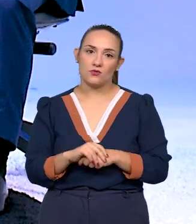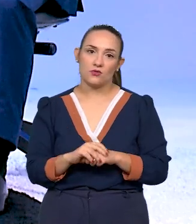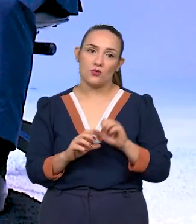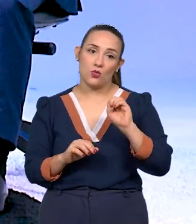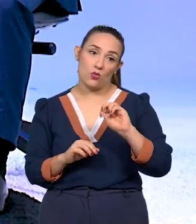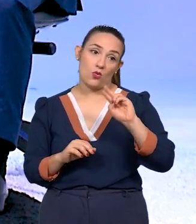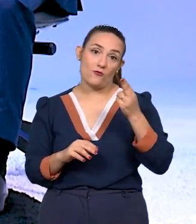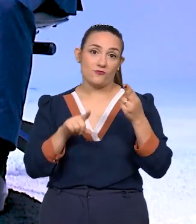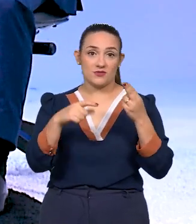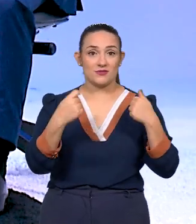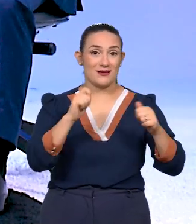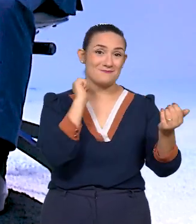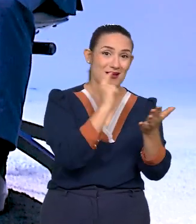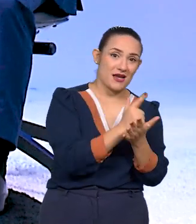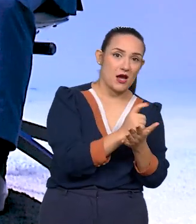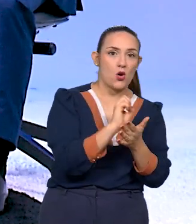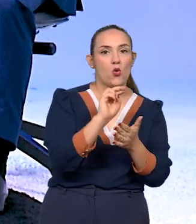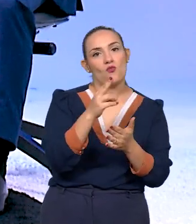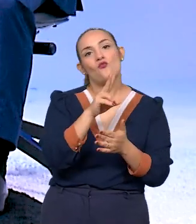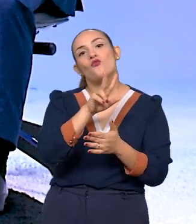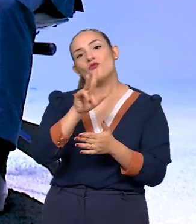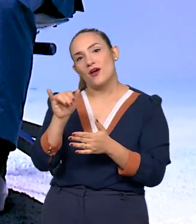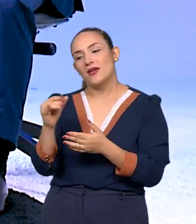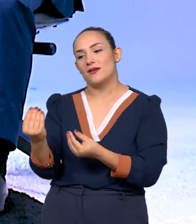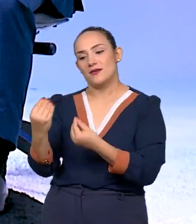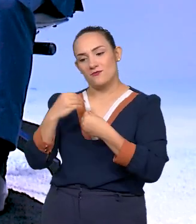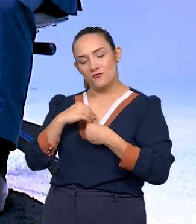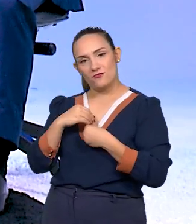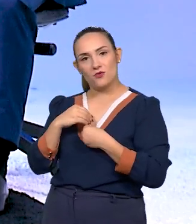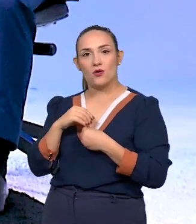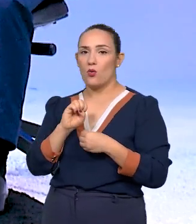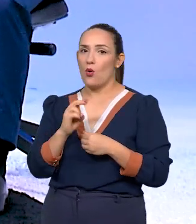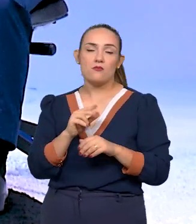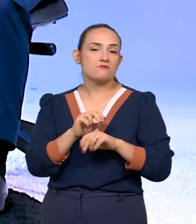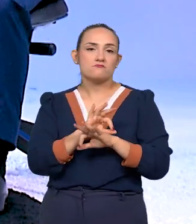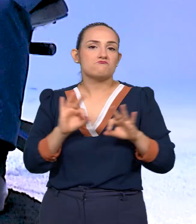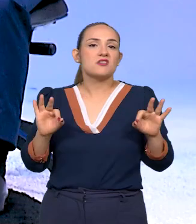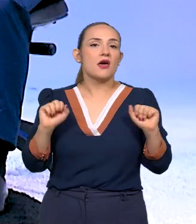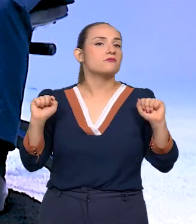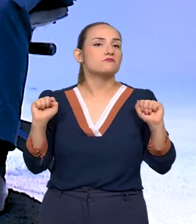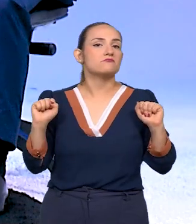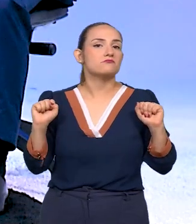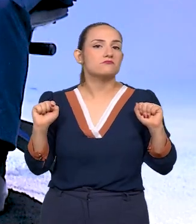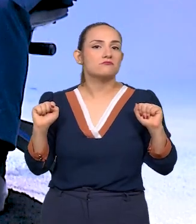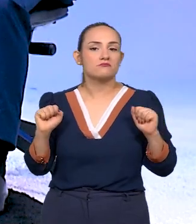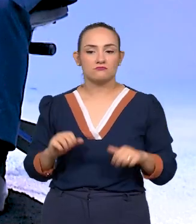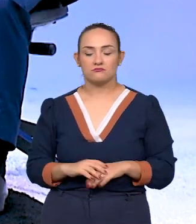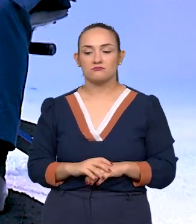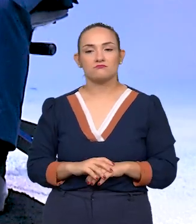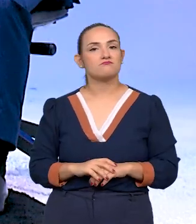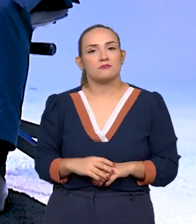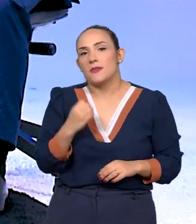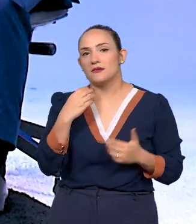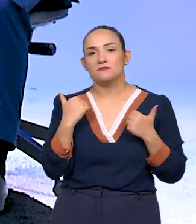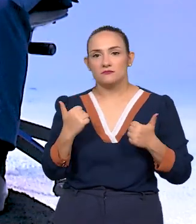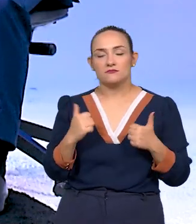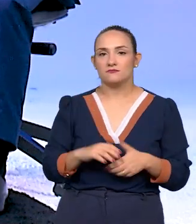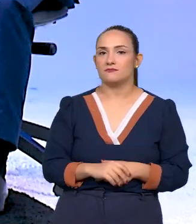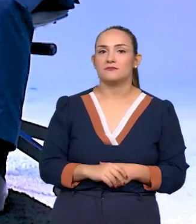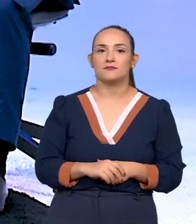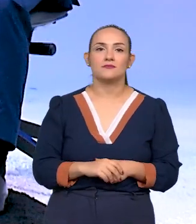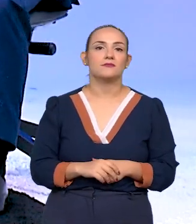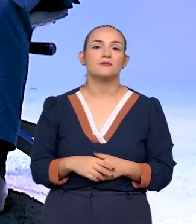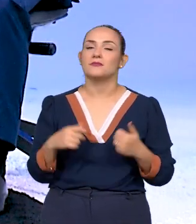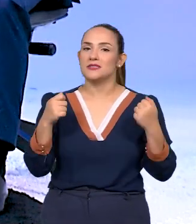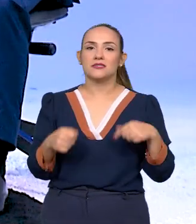você tem imposto a pagar, ou você tem imposto a restituir, ou você está Isento. Kit. Tá kit. Você não